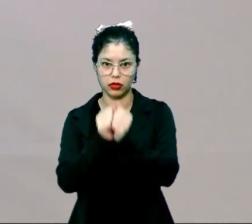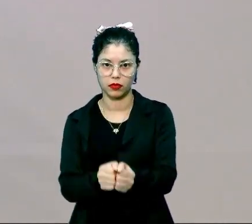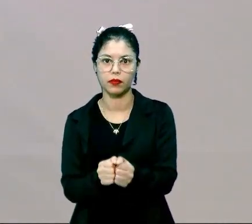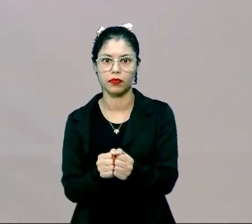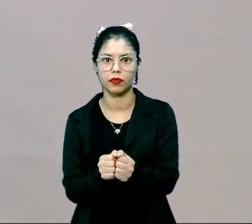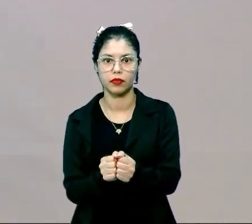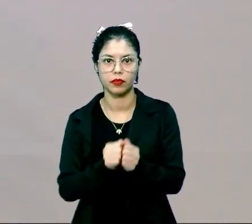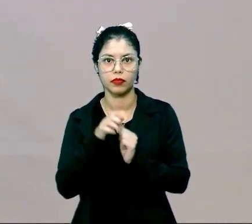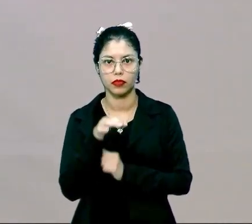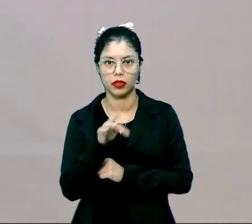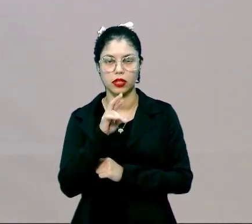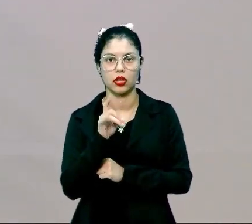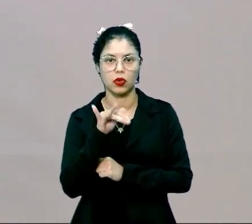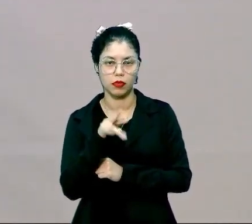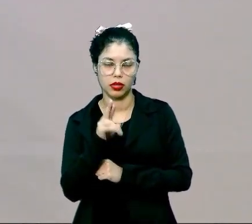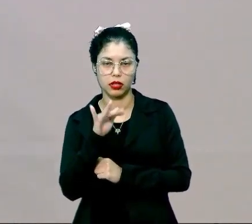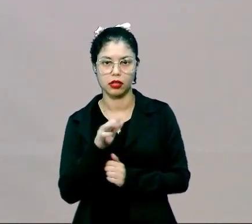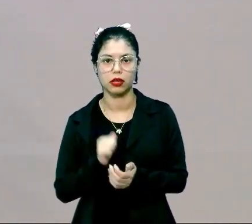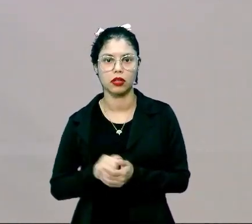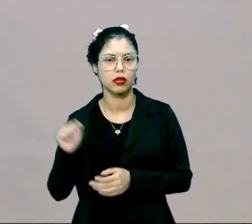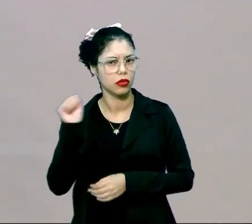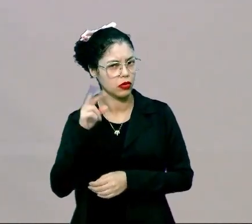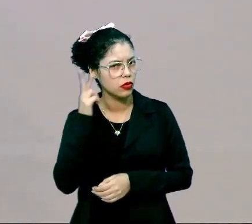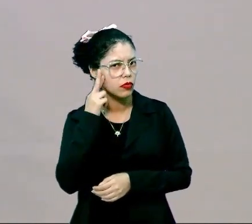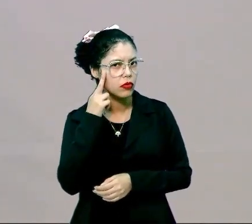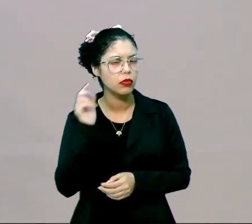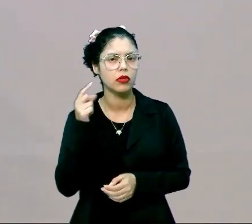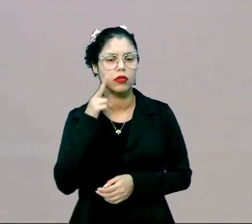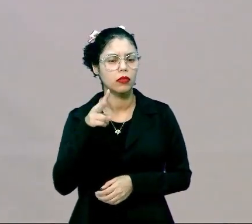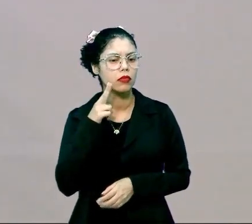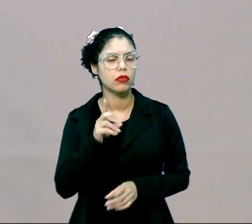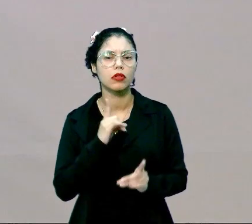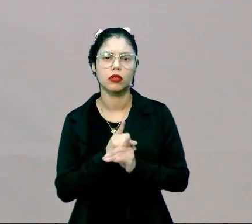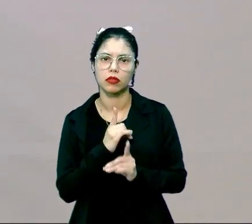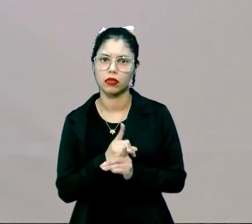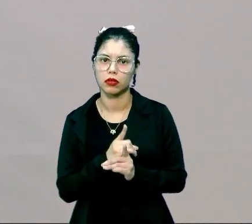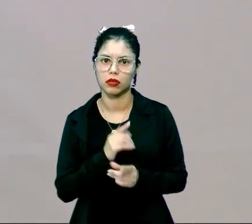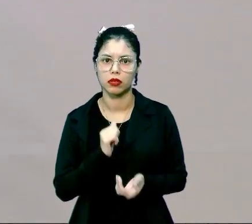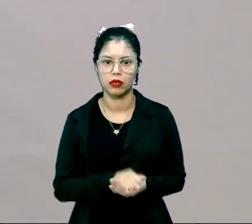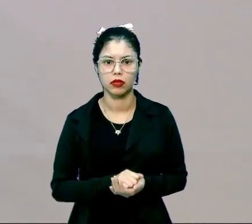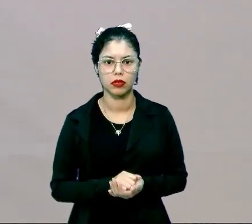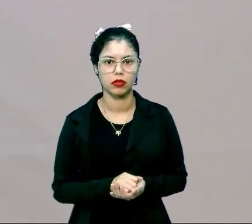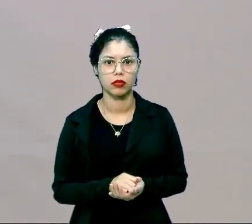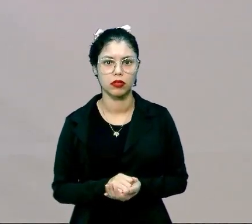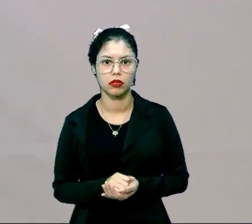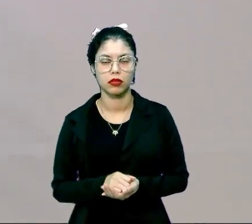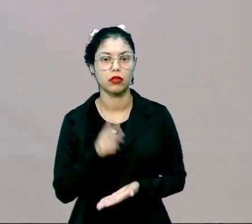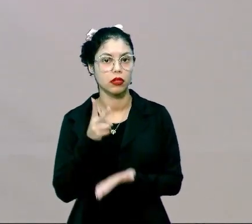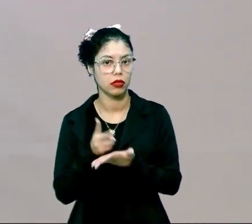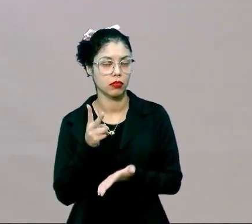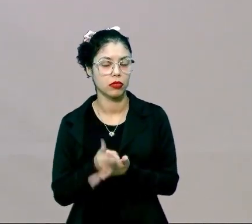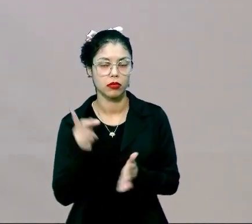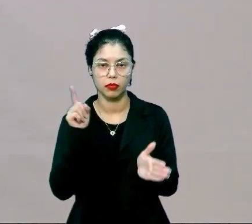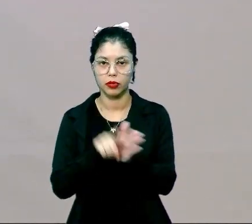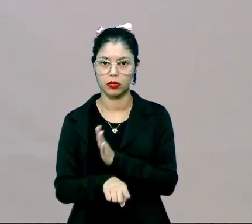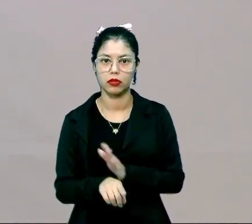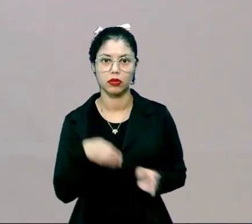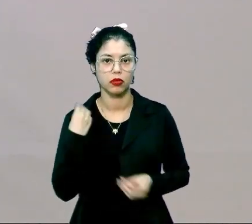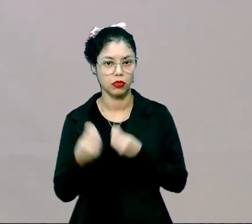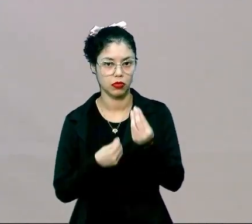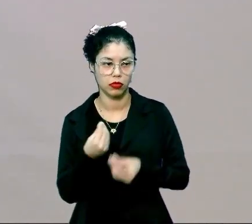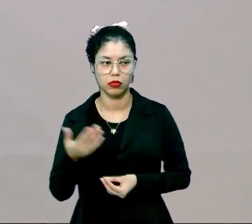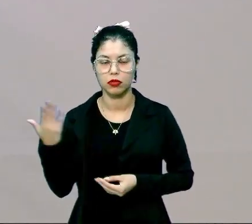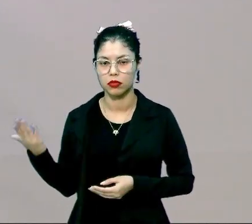lado com estequiometria. Normalmente nós vamos encontrar equações de estéquio e termo na mesma questão, como é